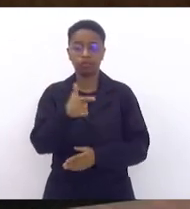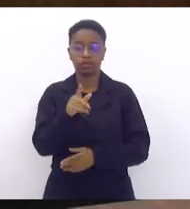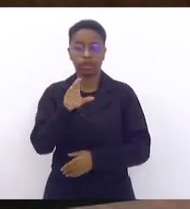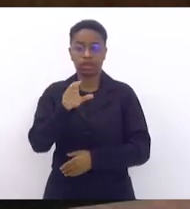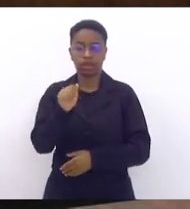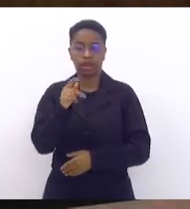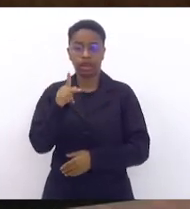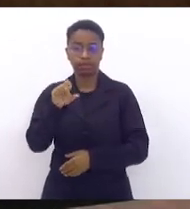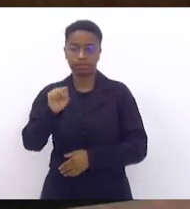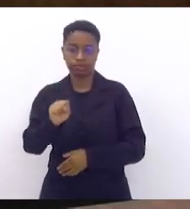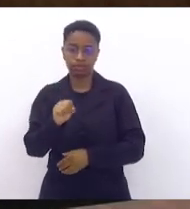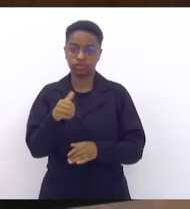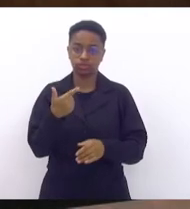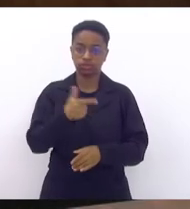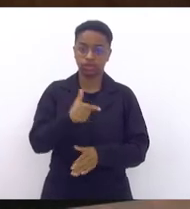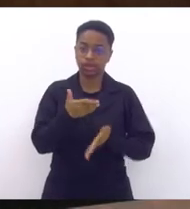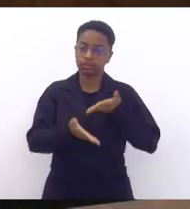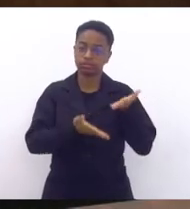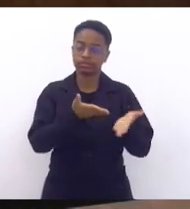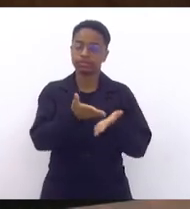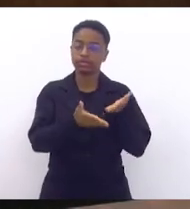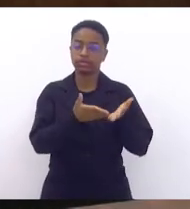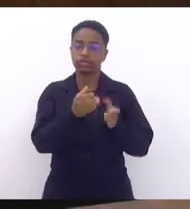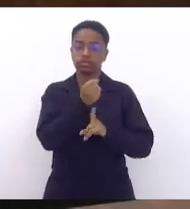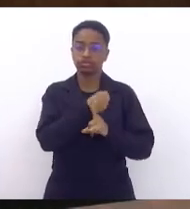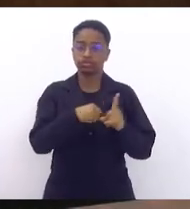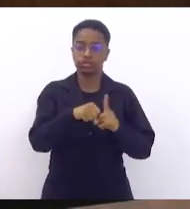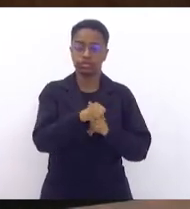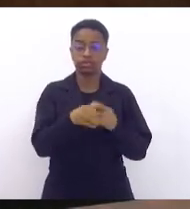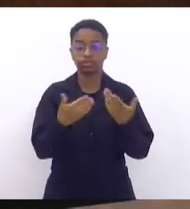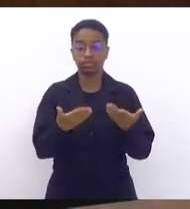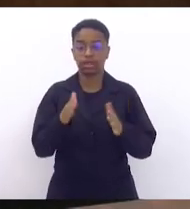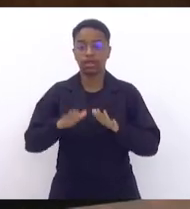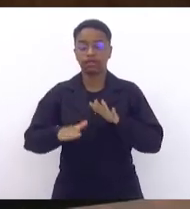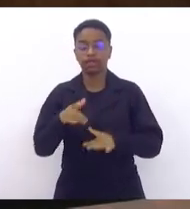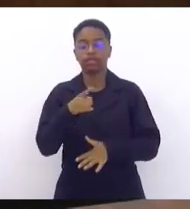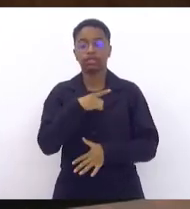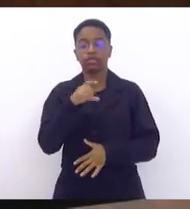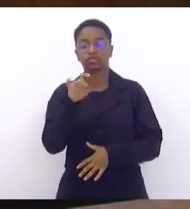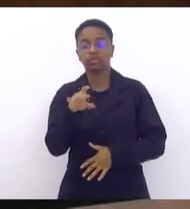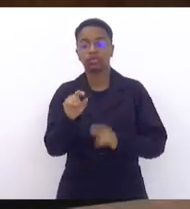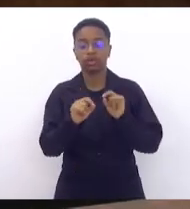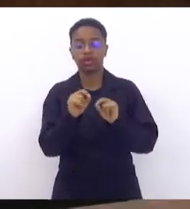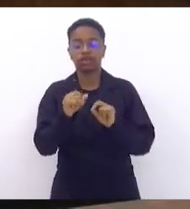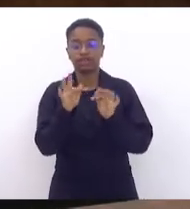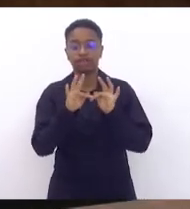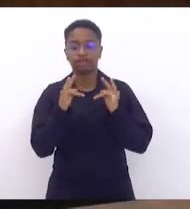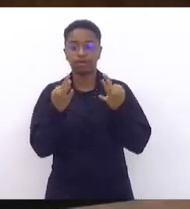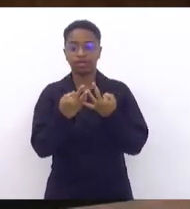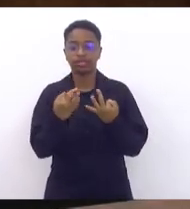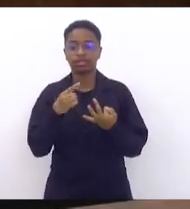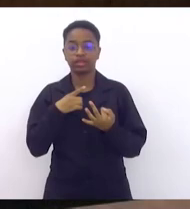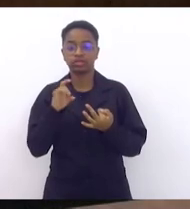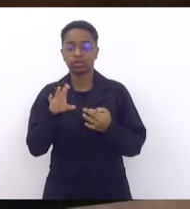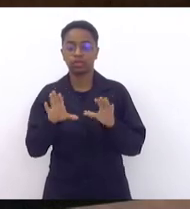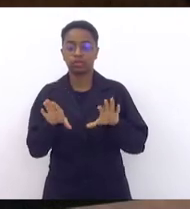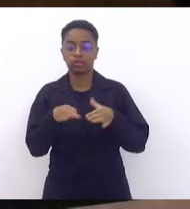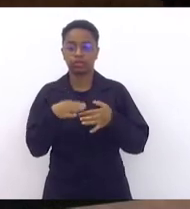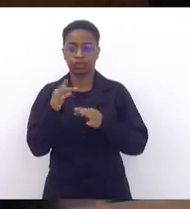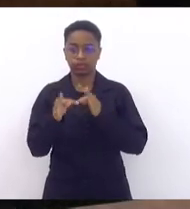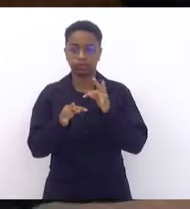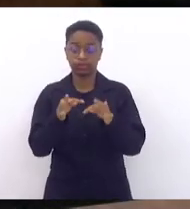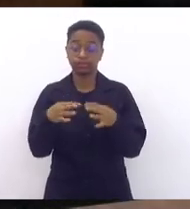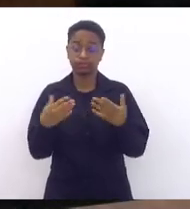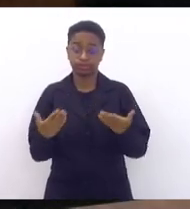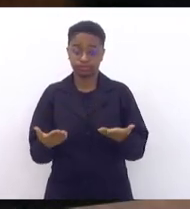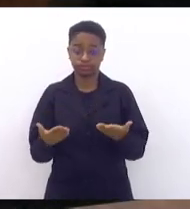de atenção psicossocial para acessar. Tem apenas, muitas vezes, essas famílias vulneráveis, as comunidades terapêuticas. E